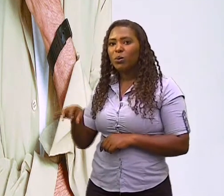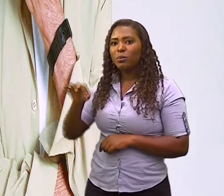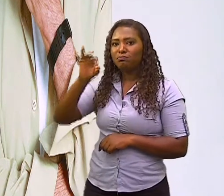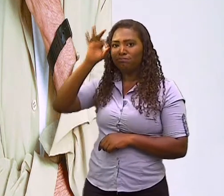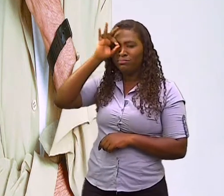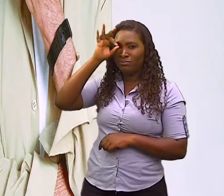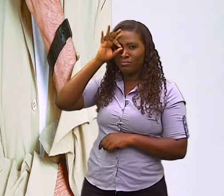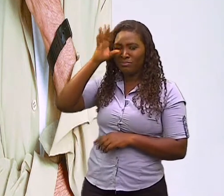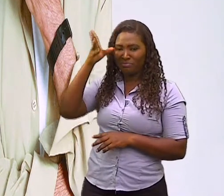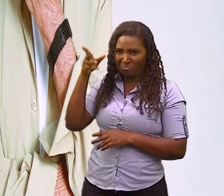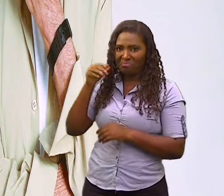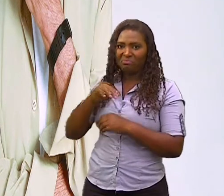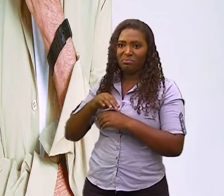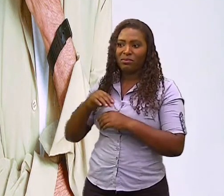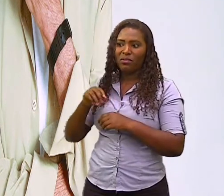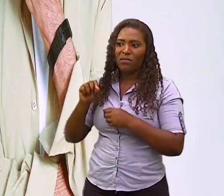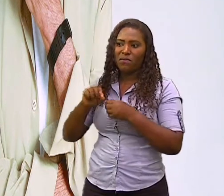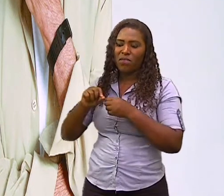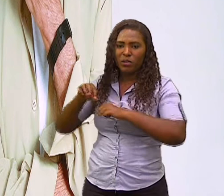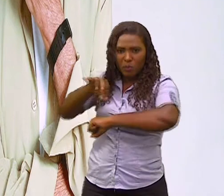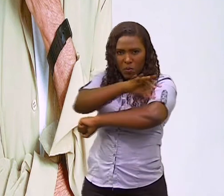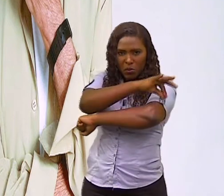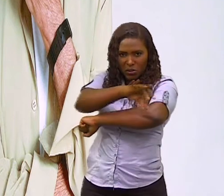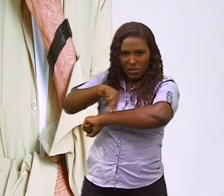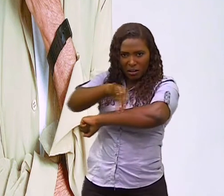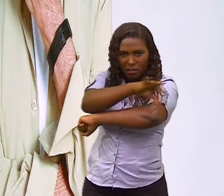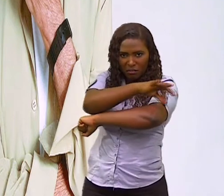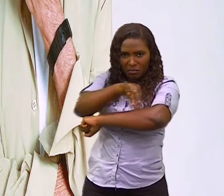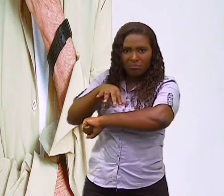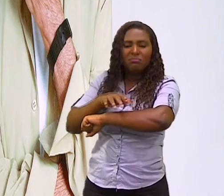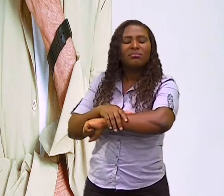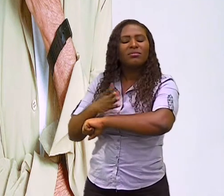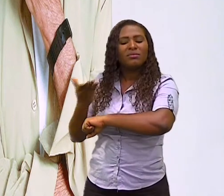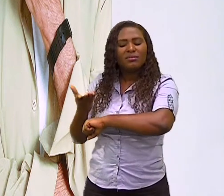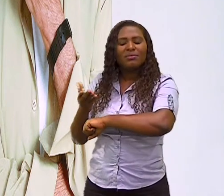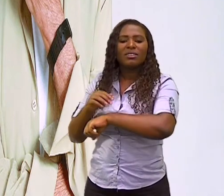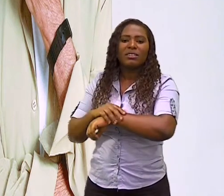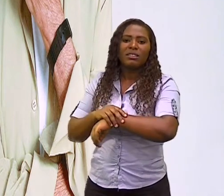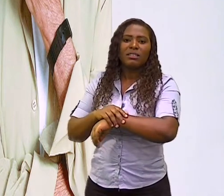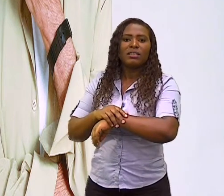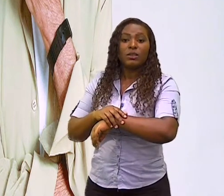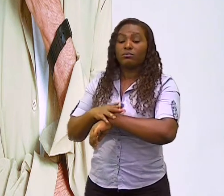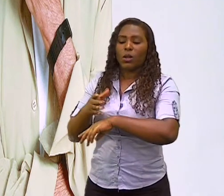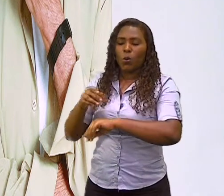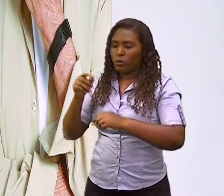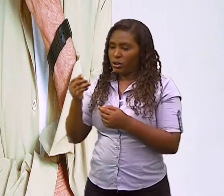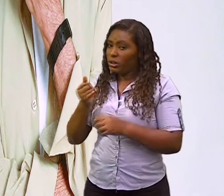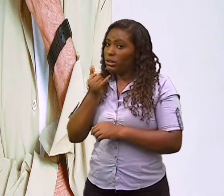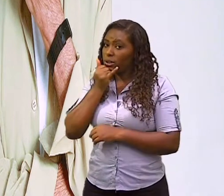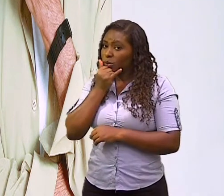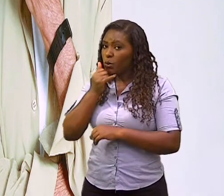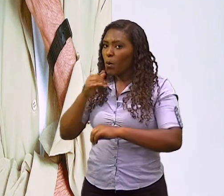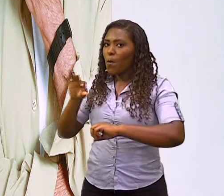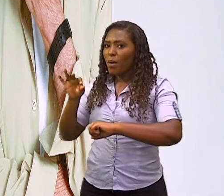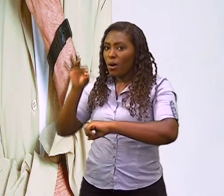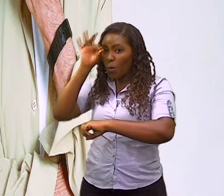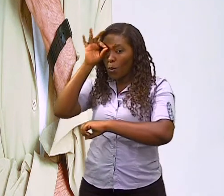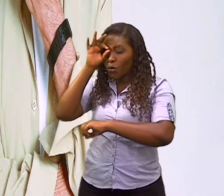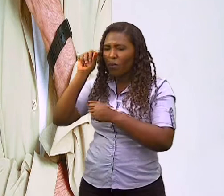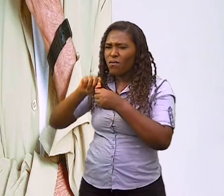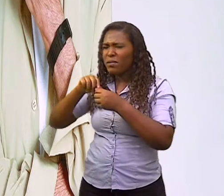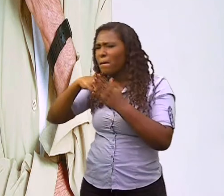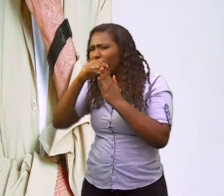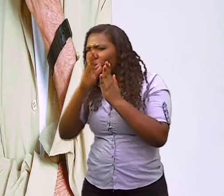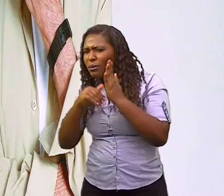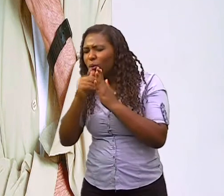que foi altamente influente na época. Tal como a arquitetura do final do século XX e início do século XXI, elogiado